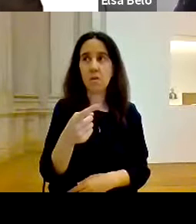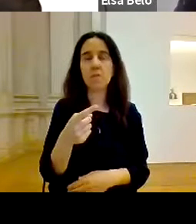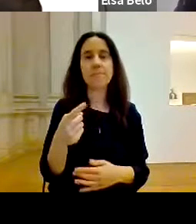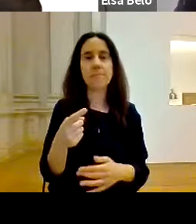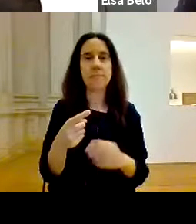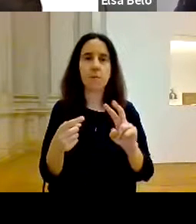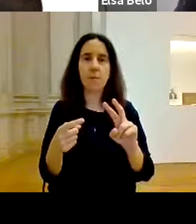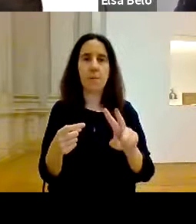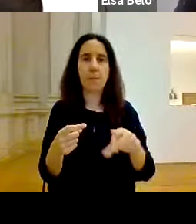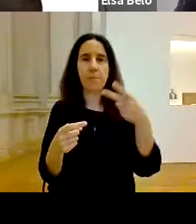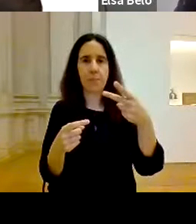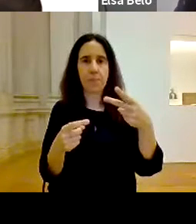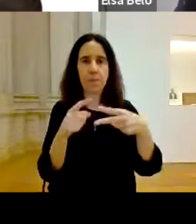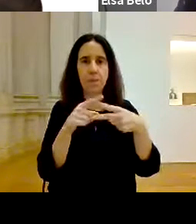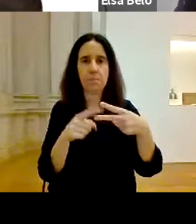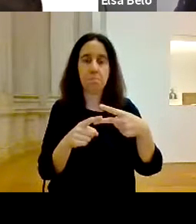para mantermos para além